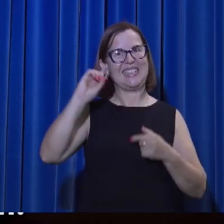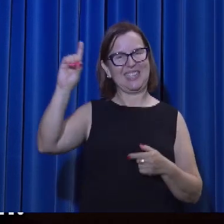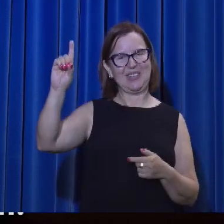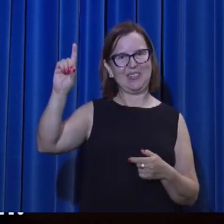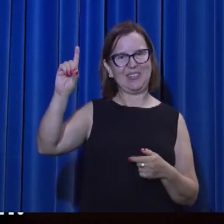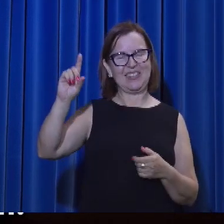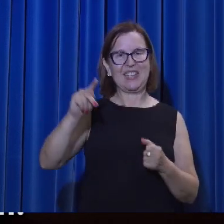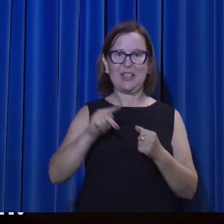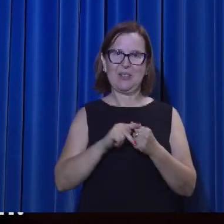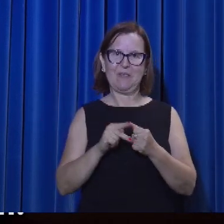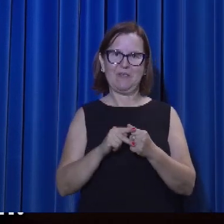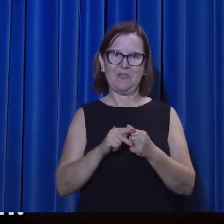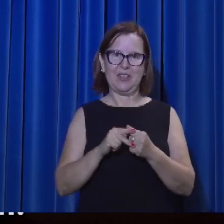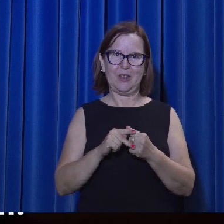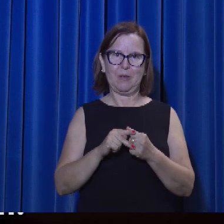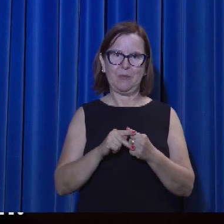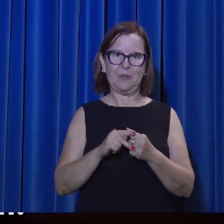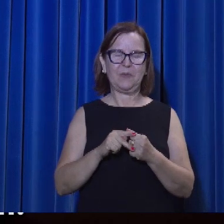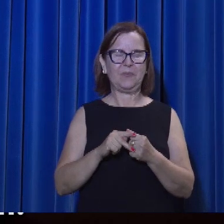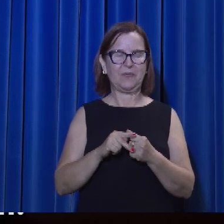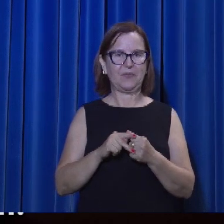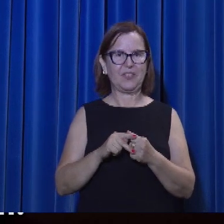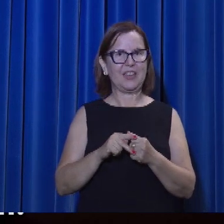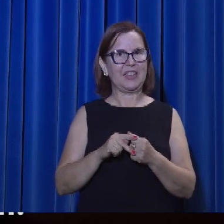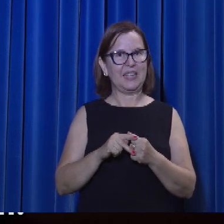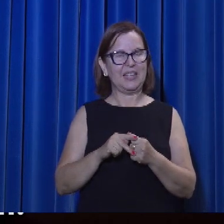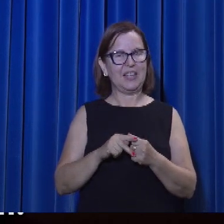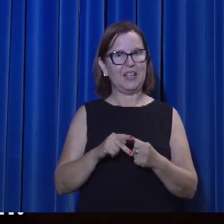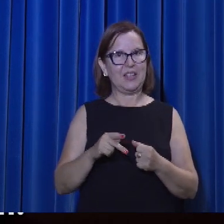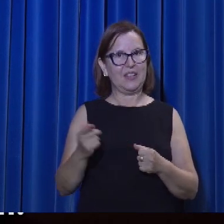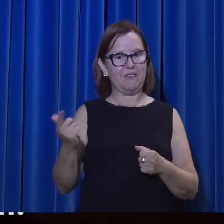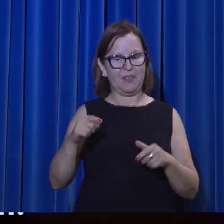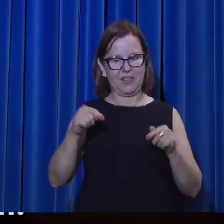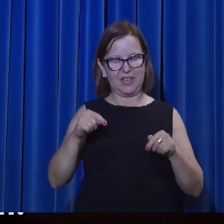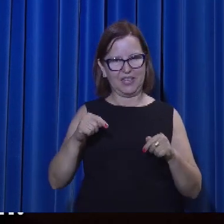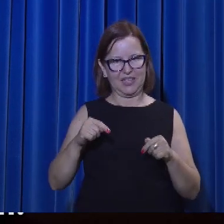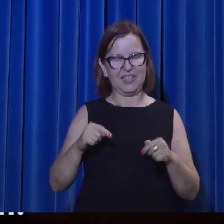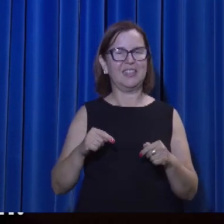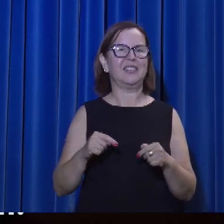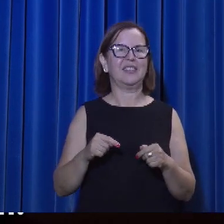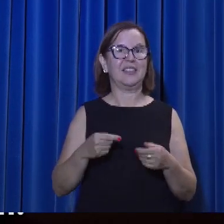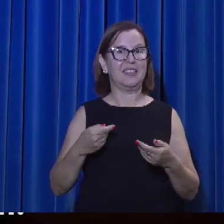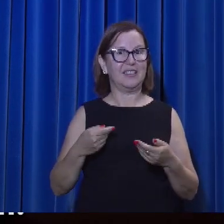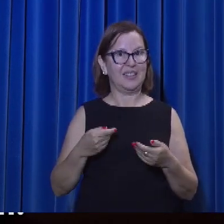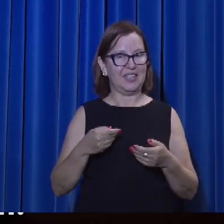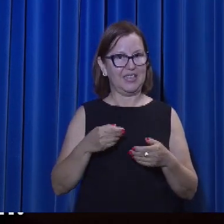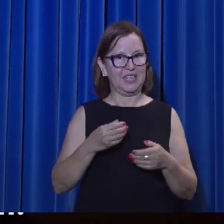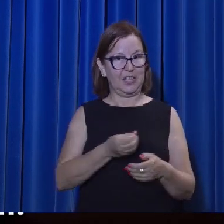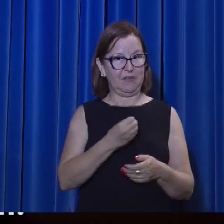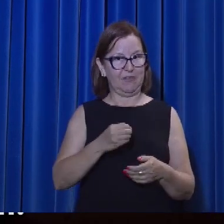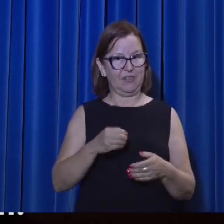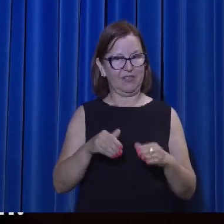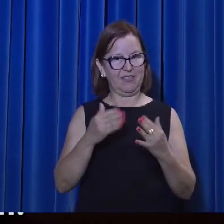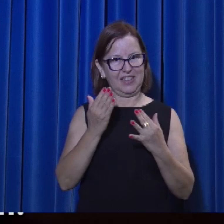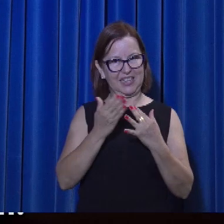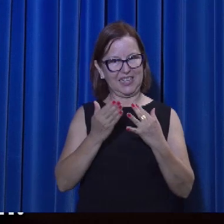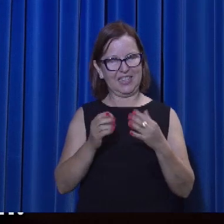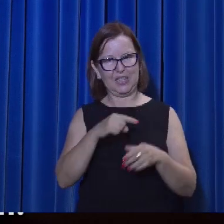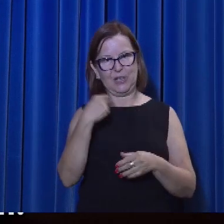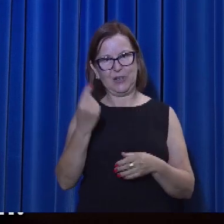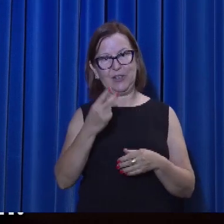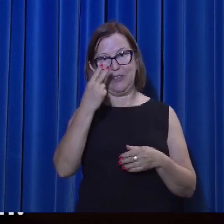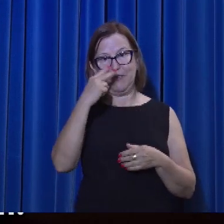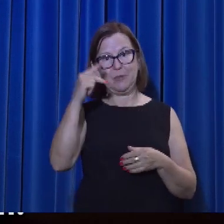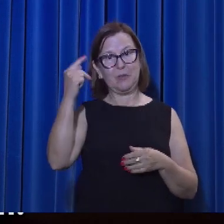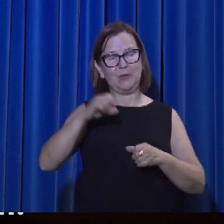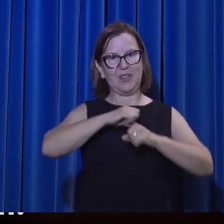o Verbo se fez carne e habitou entre nós, cheio de graça e de verdade, e vimos a sua glória,